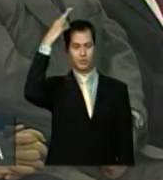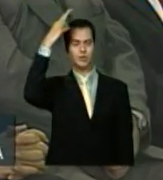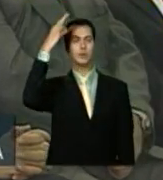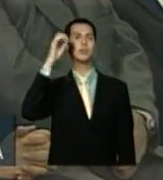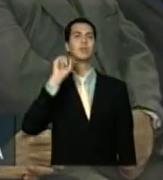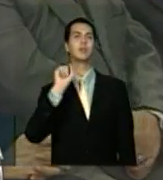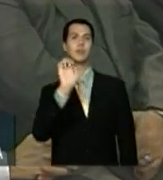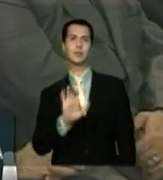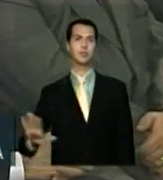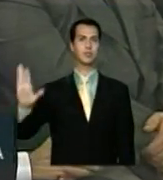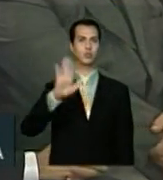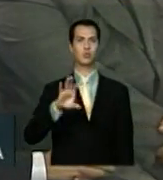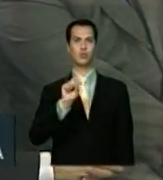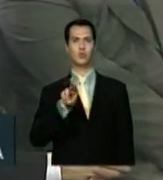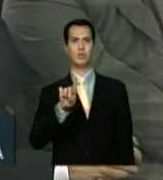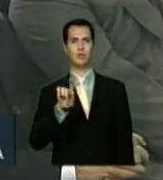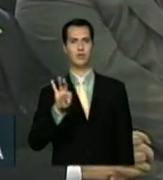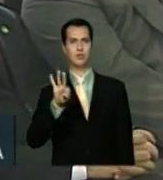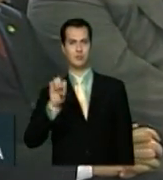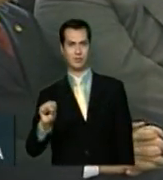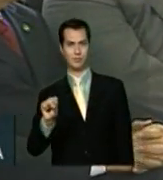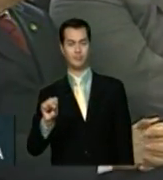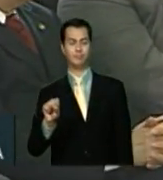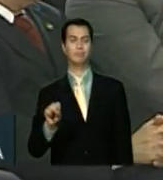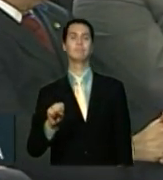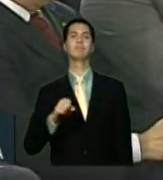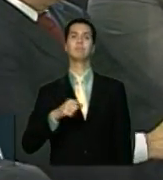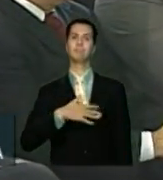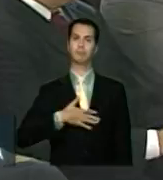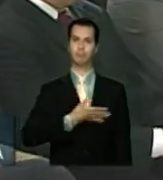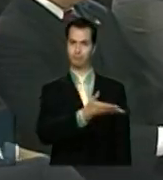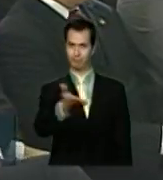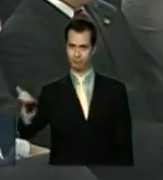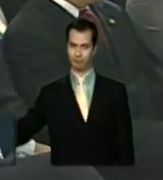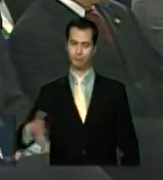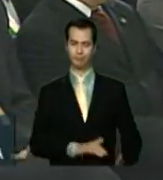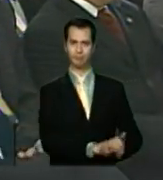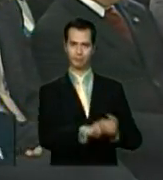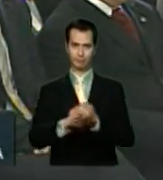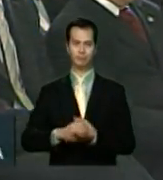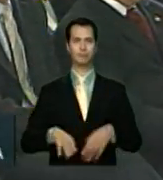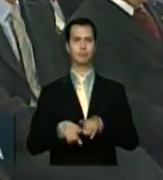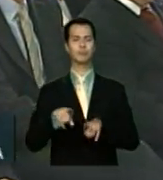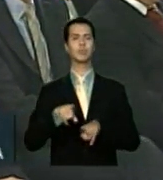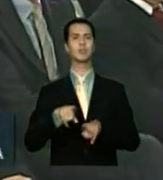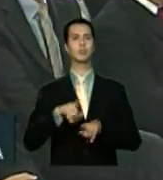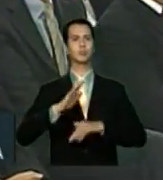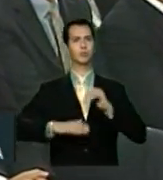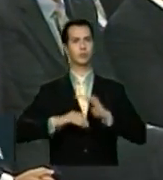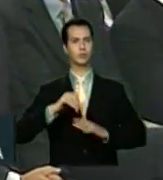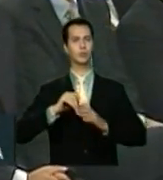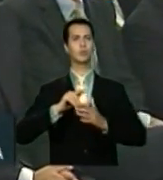Sudeste senhoras e senhores jornalistas fotógrafos